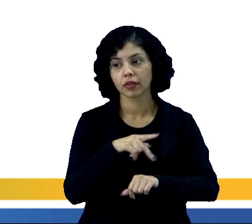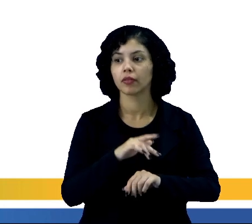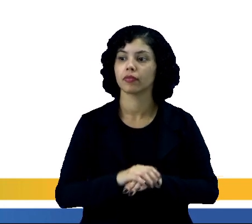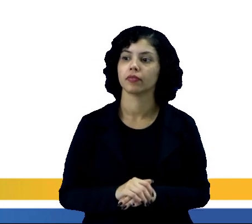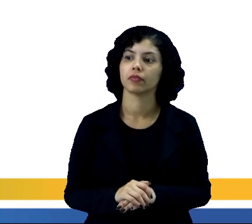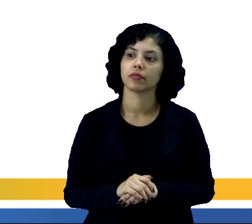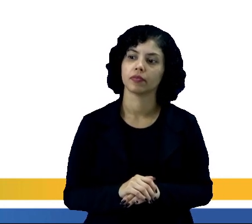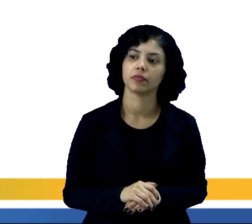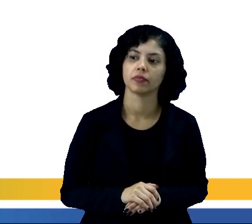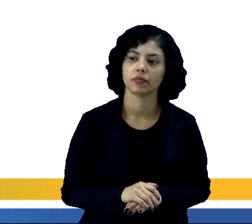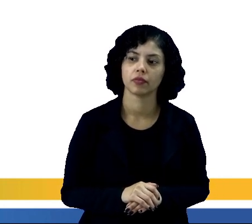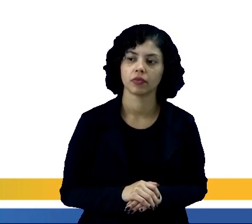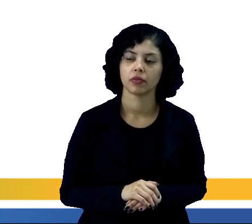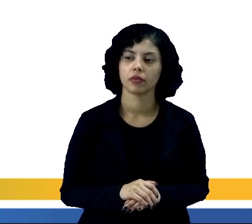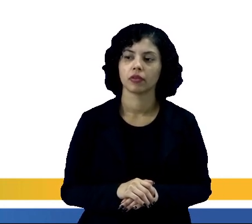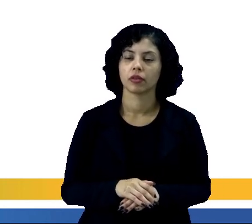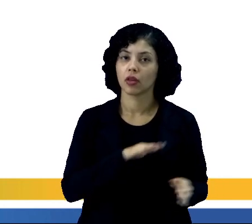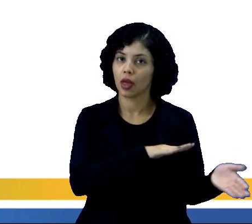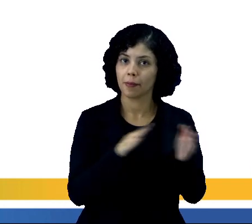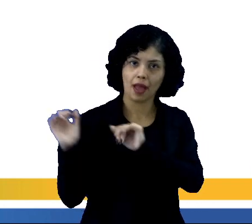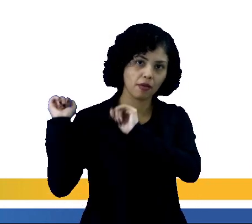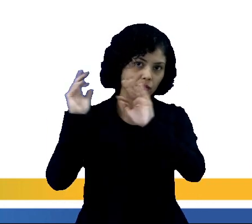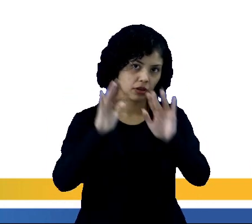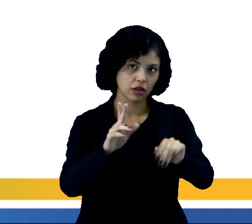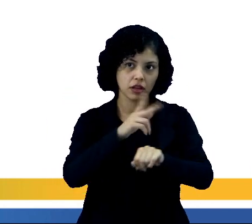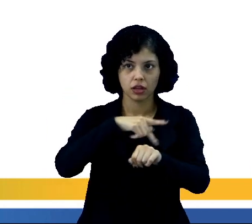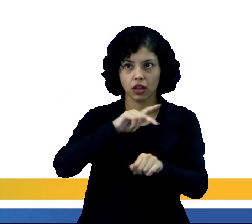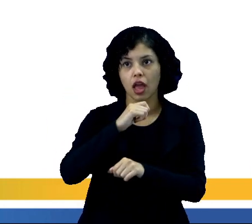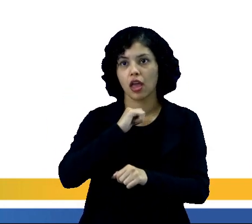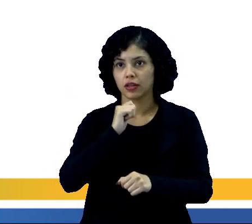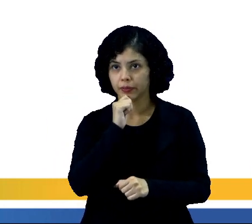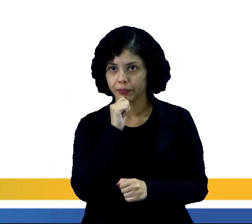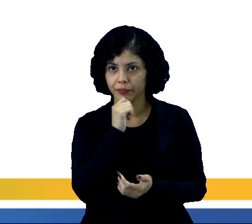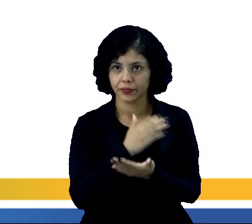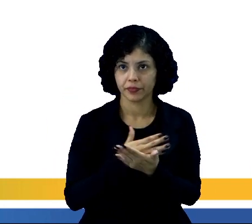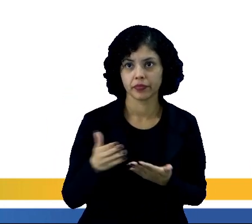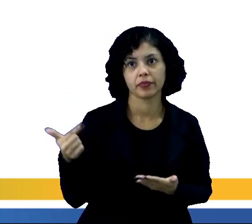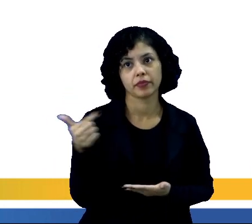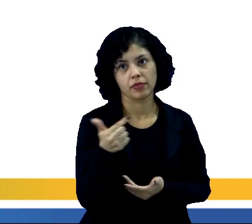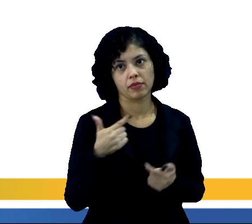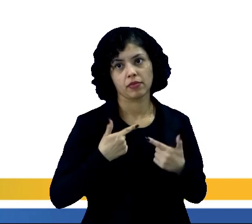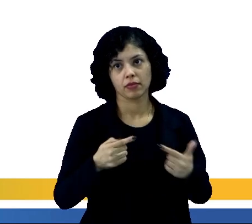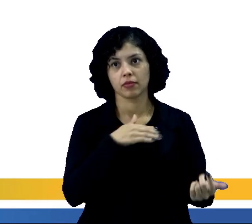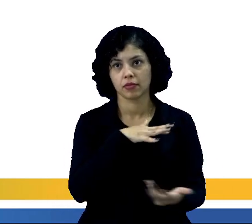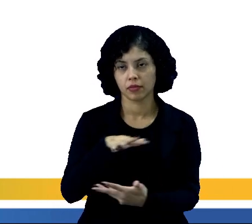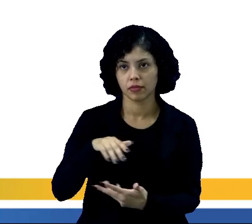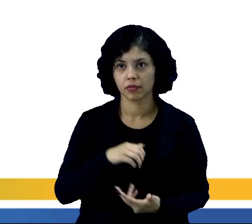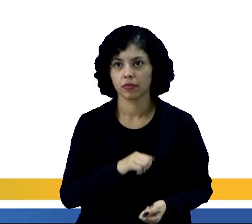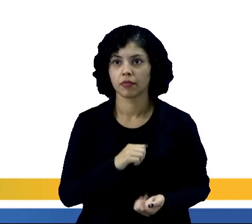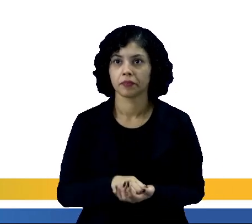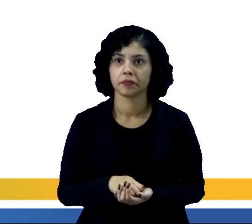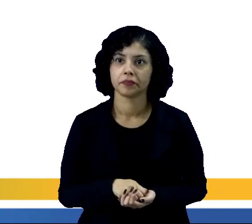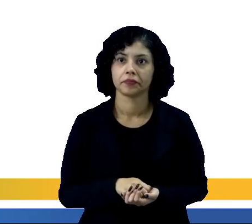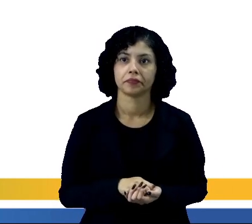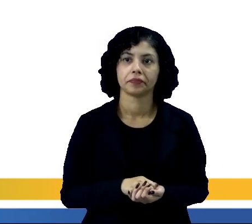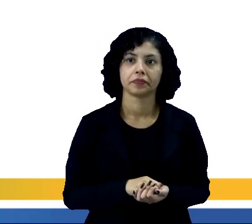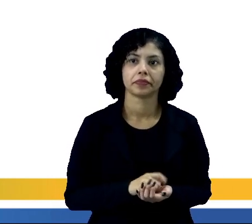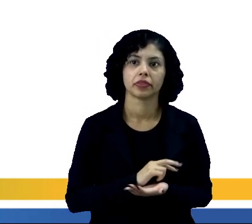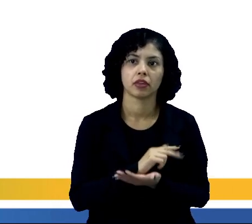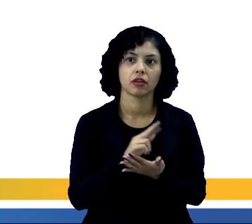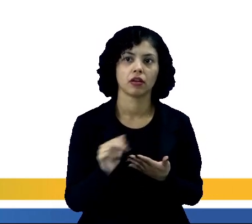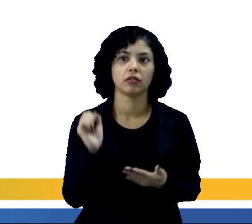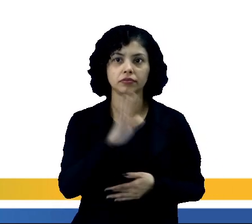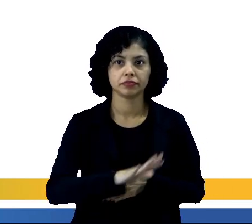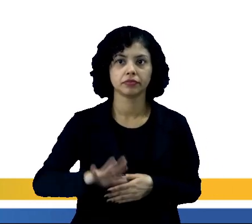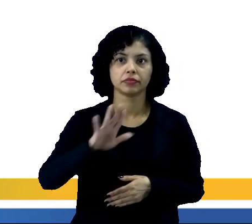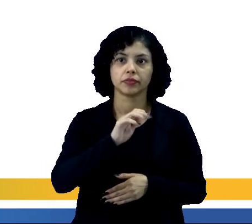E aí, né, a partir da invasão da Polônia, a gente tem início aí a Segunda Guerra Mundial, né? Dezenas de